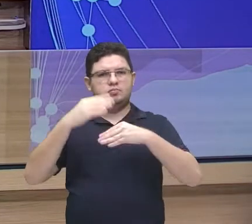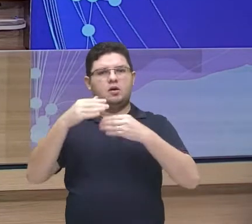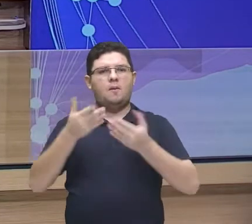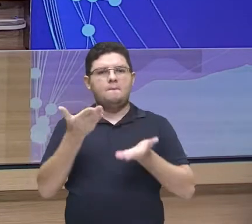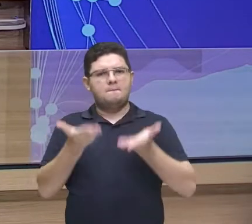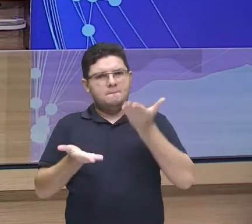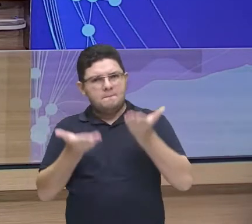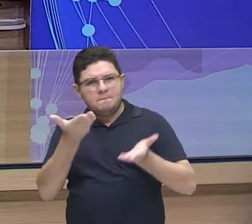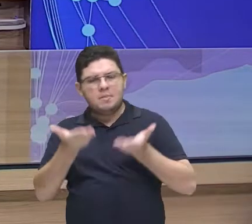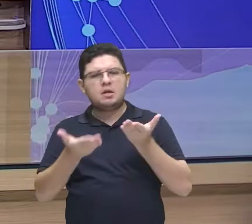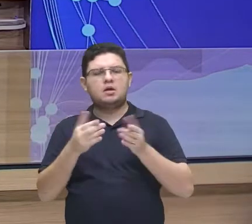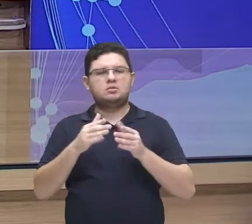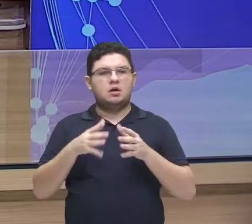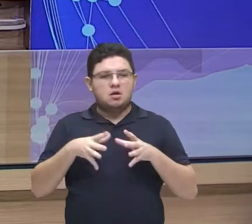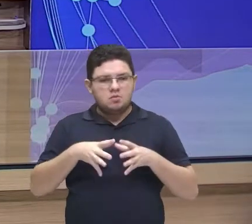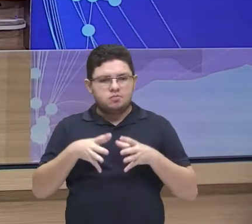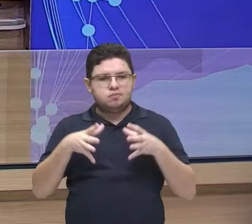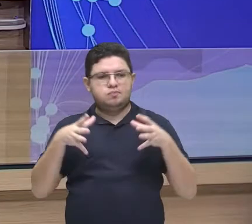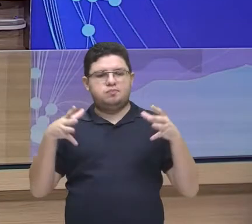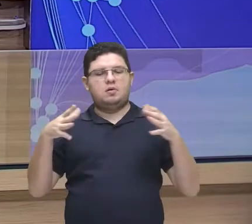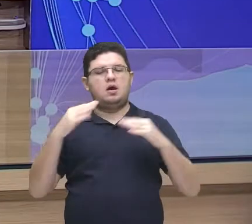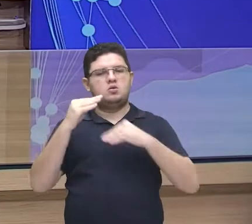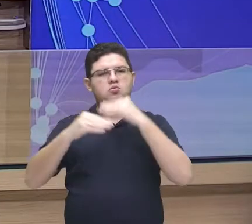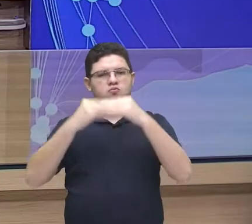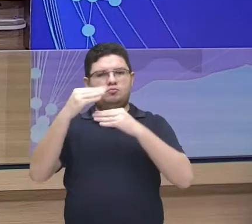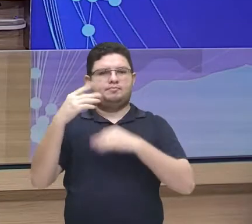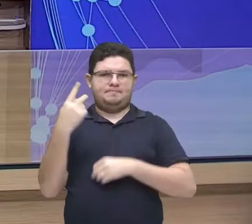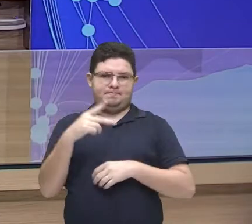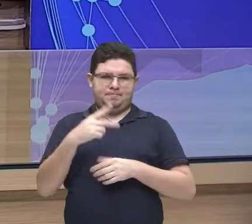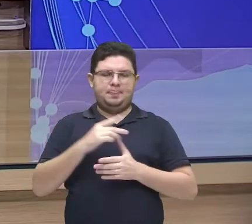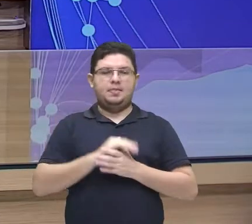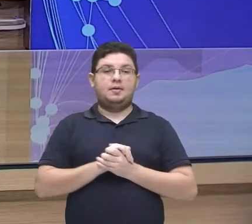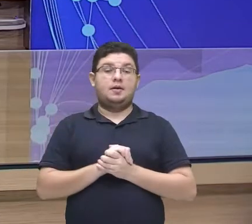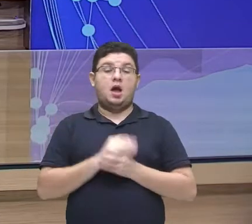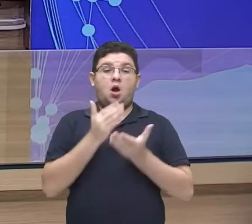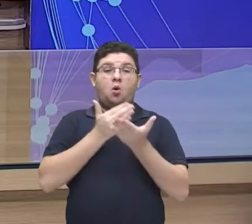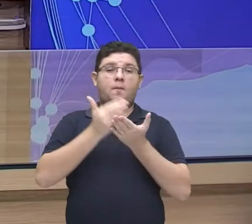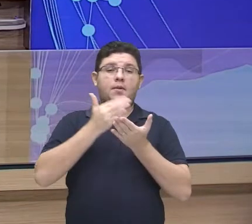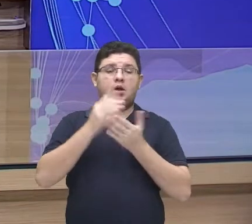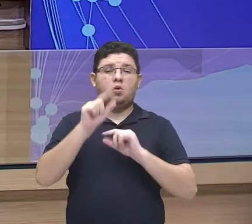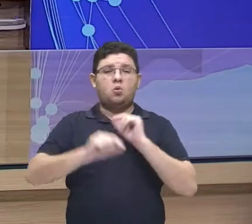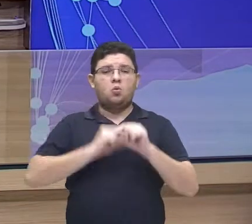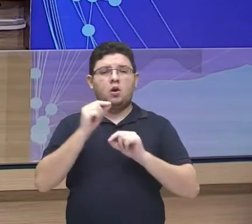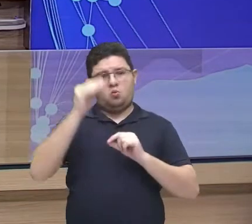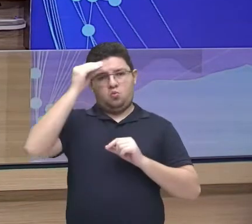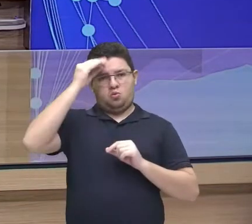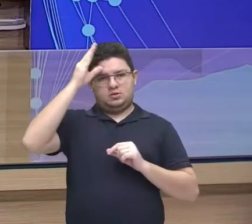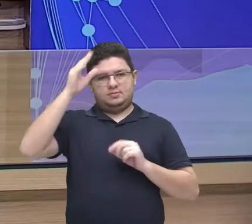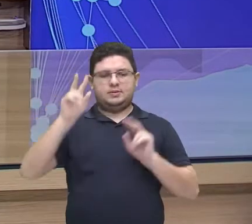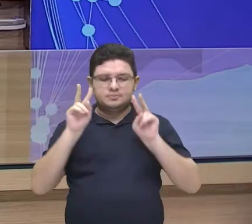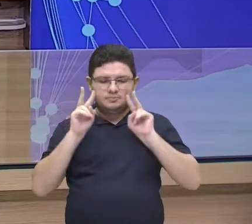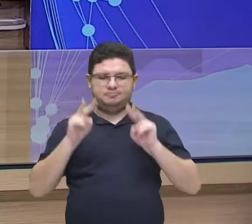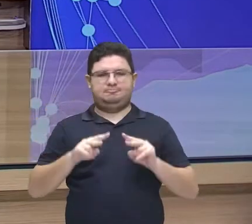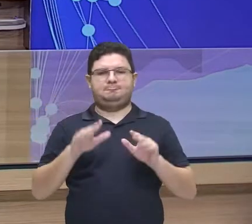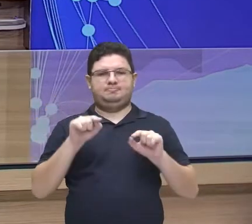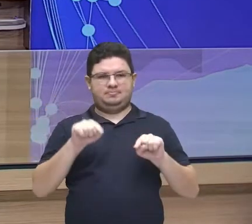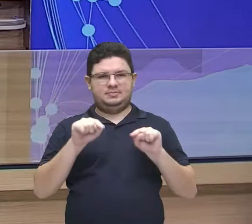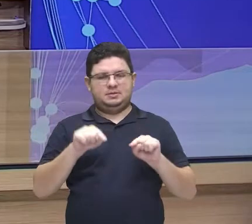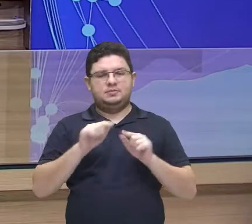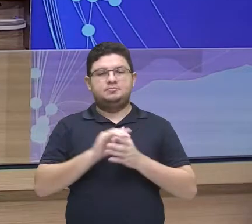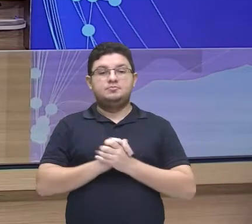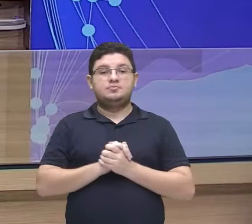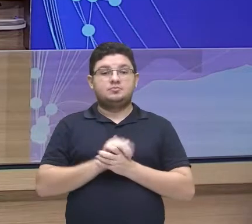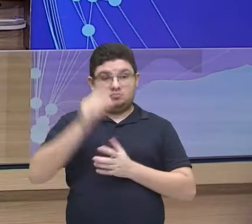desenvolvimento. Então a gente tem que ver que começa com o autoconhecimento. E esse autoconhecimento ele tem